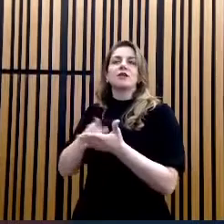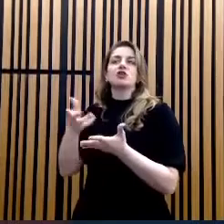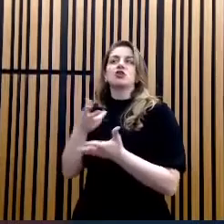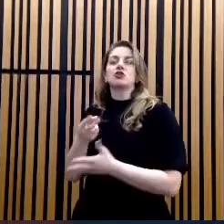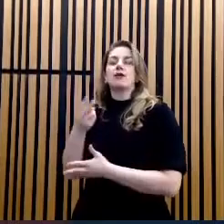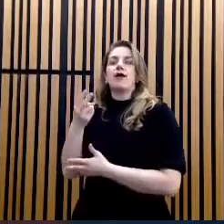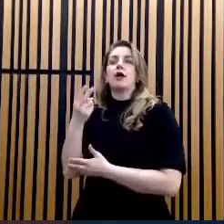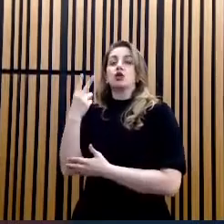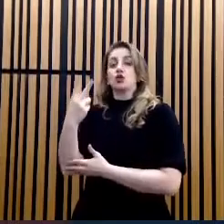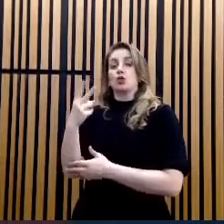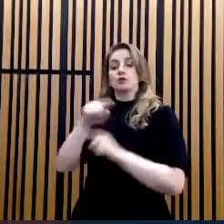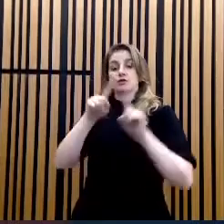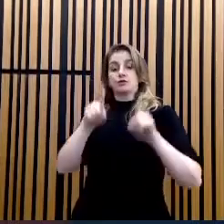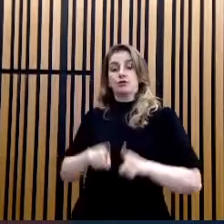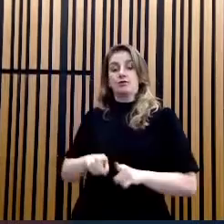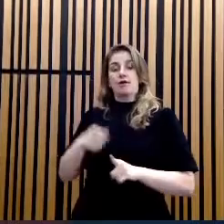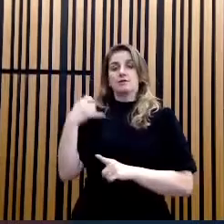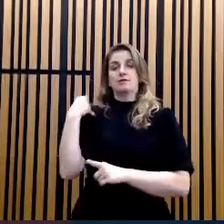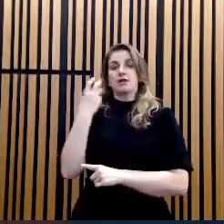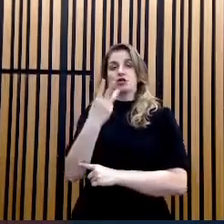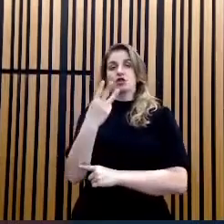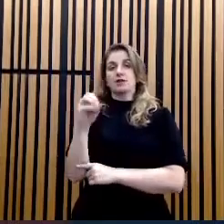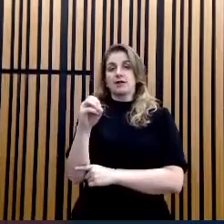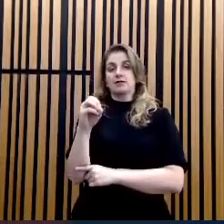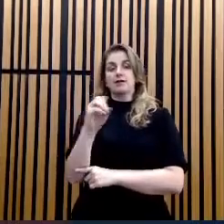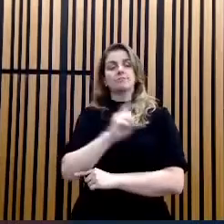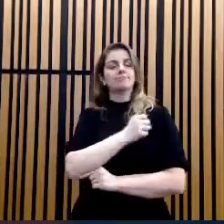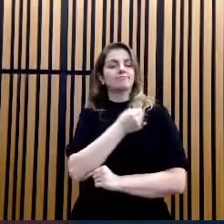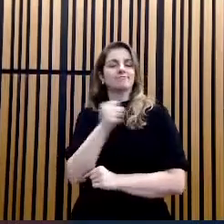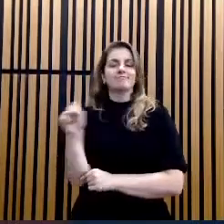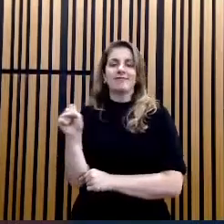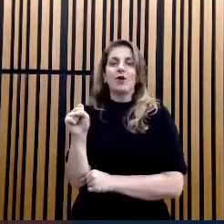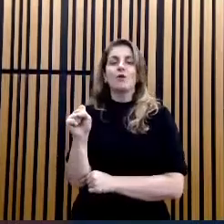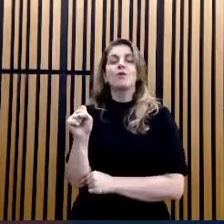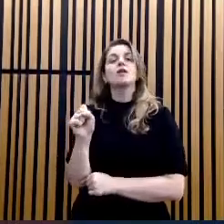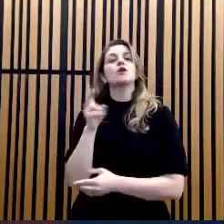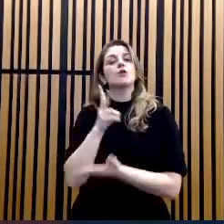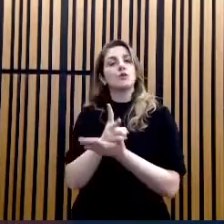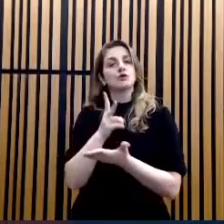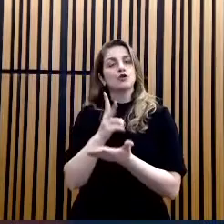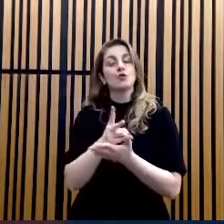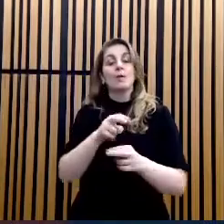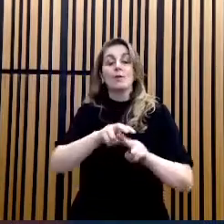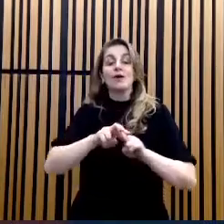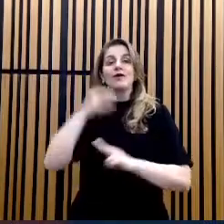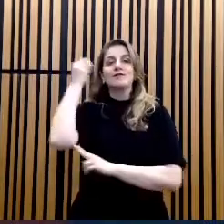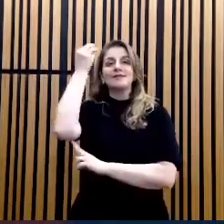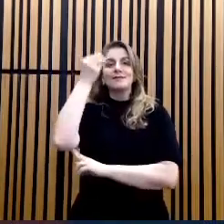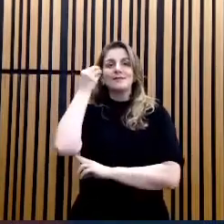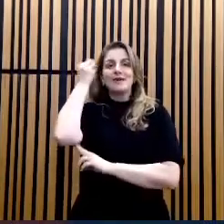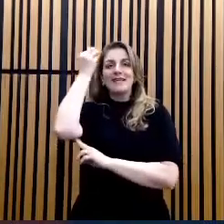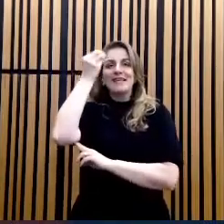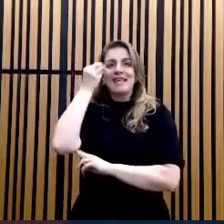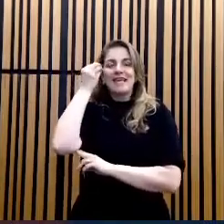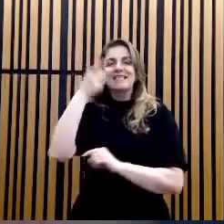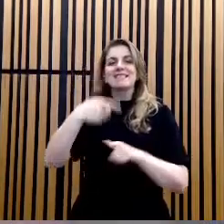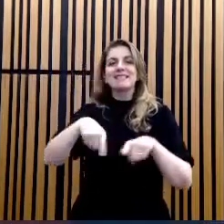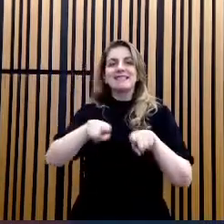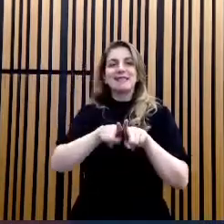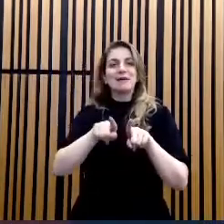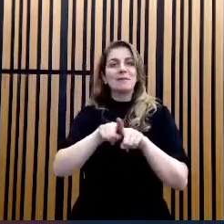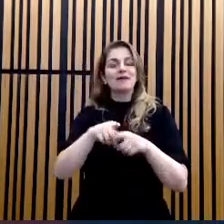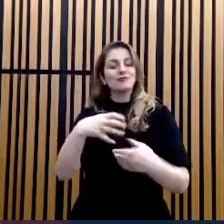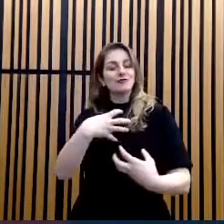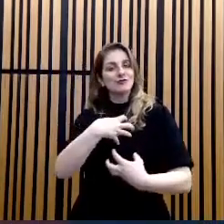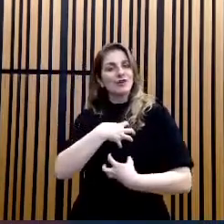pela metade do valor. Pelo contrário, ele fica lá principalmente pela sua experiência e pelas suas soft